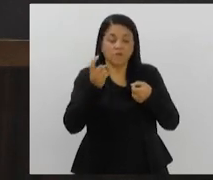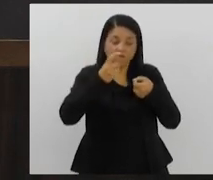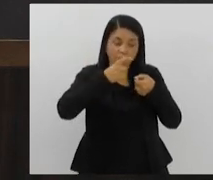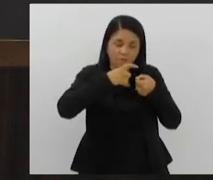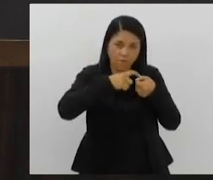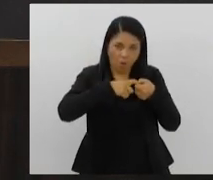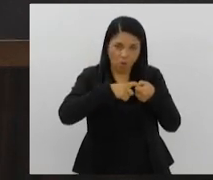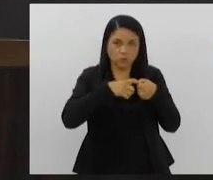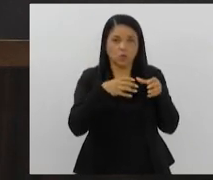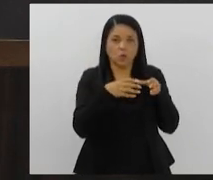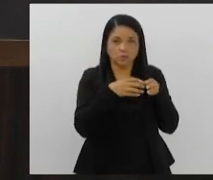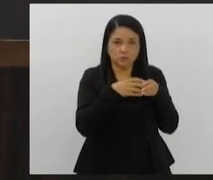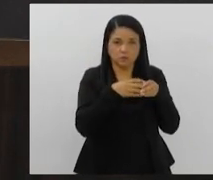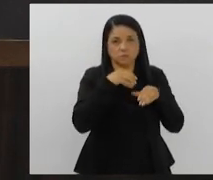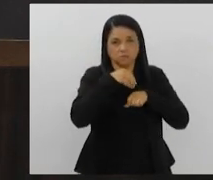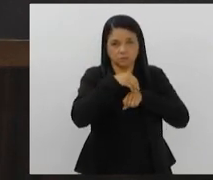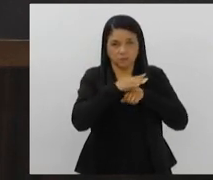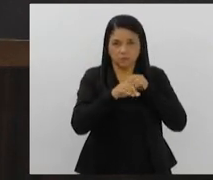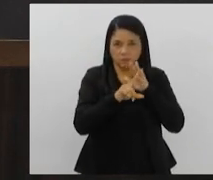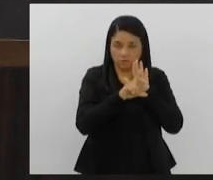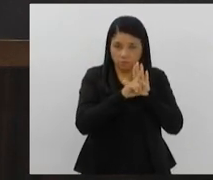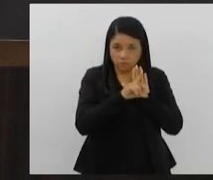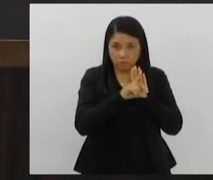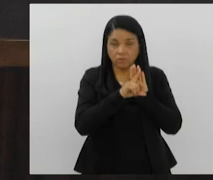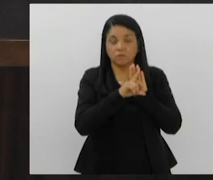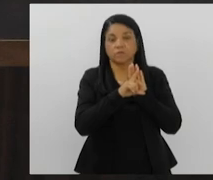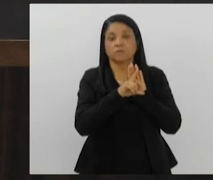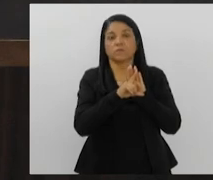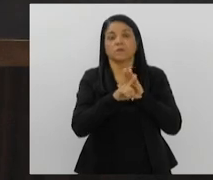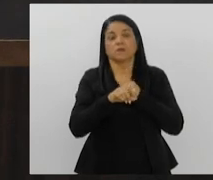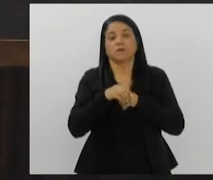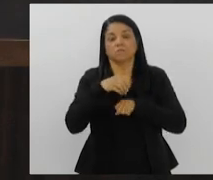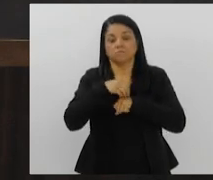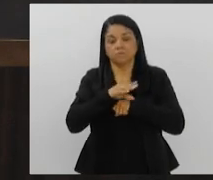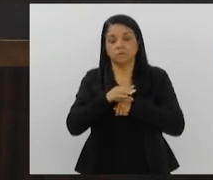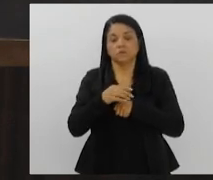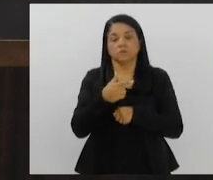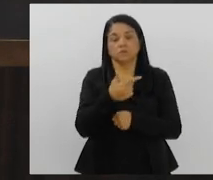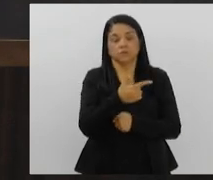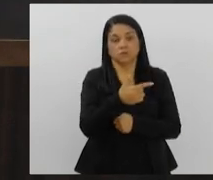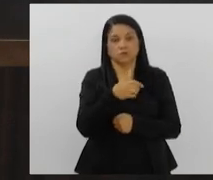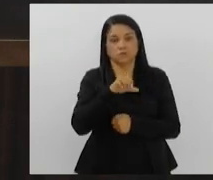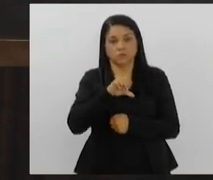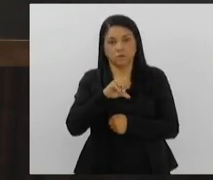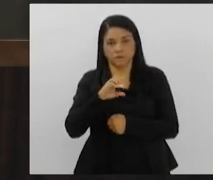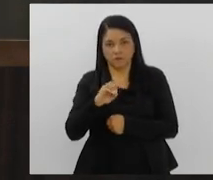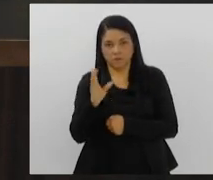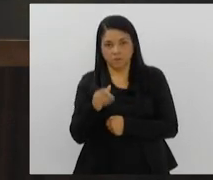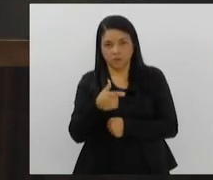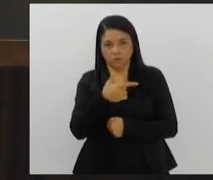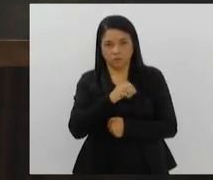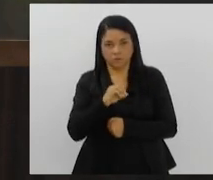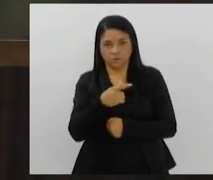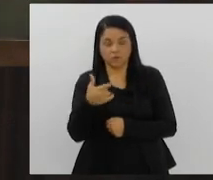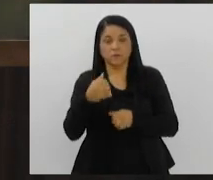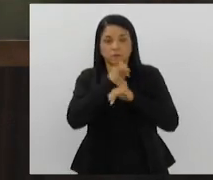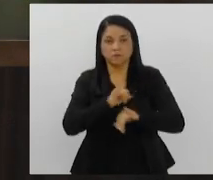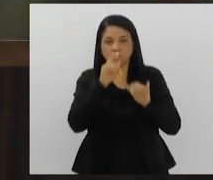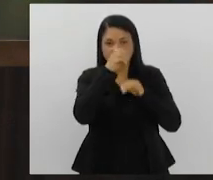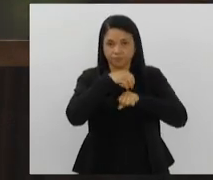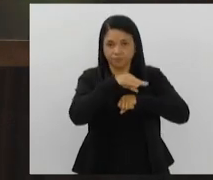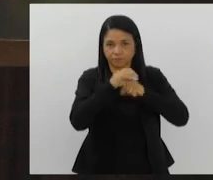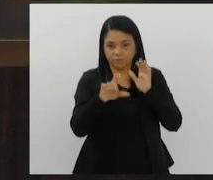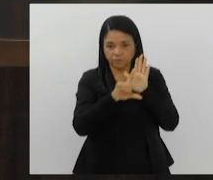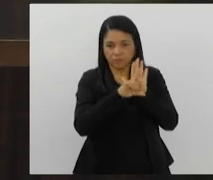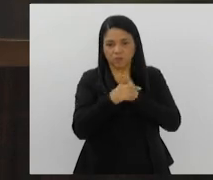à Comissão de Indicação Legislativa a indicação número 290 de 2024. Anuncio indicação